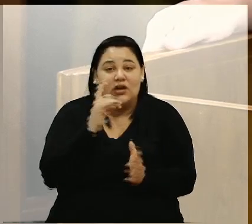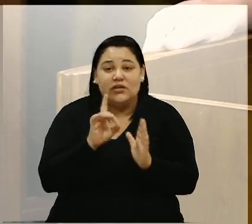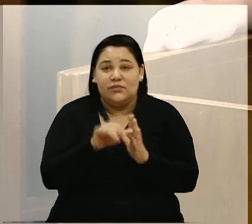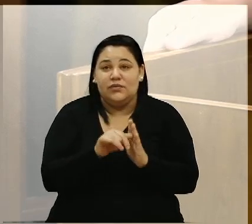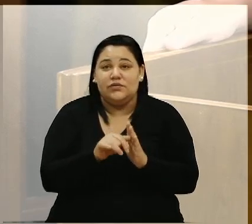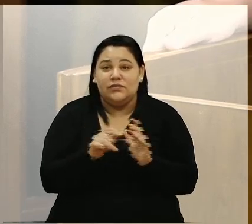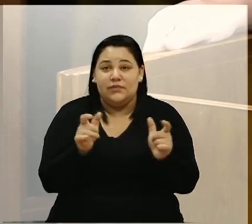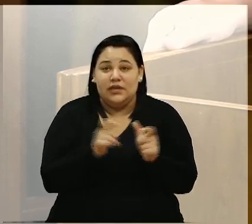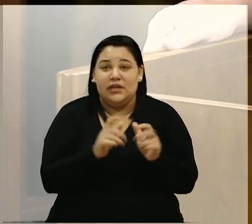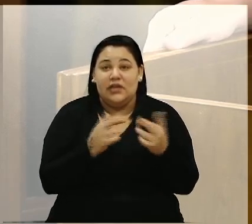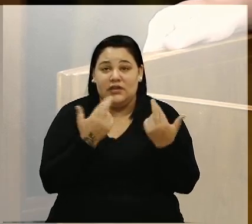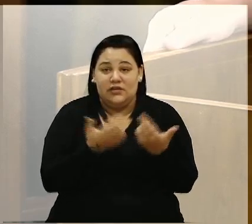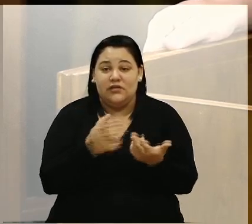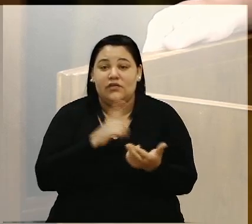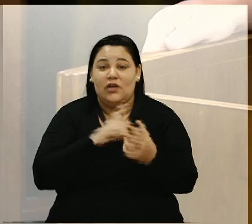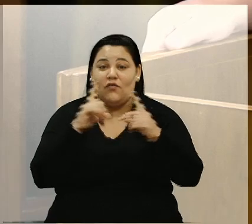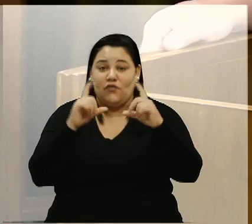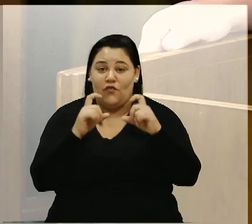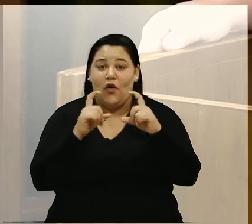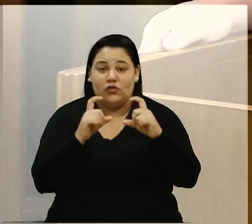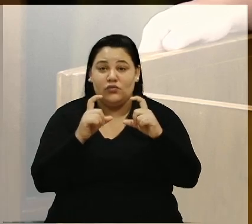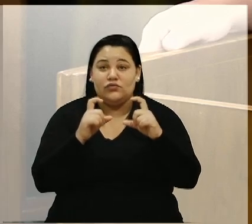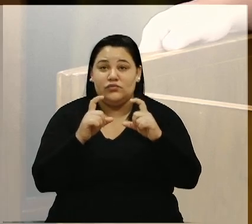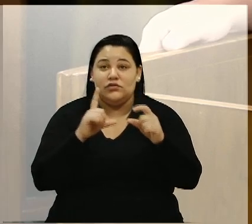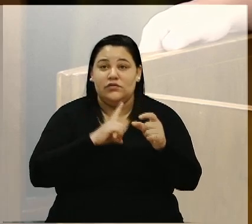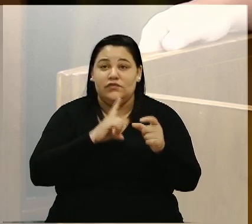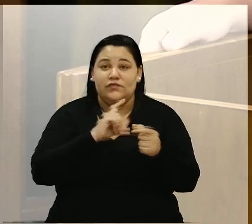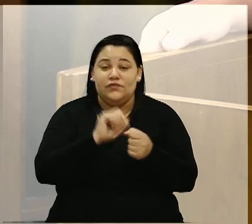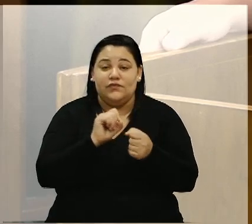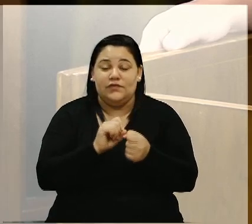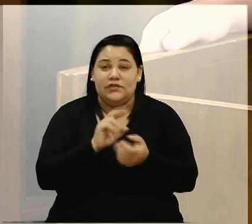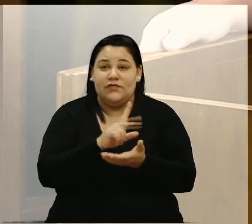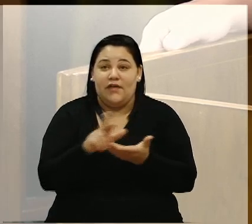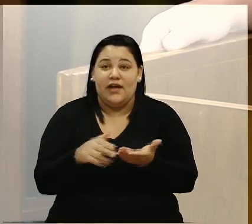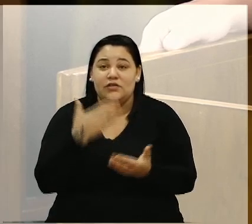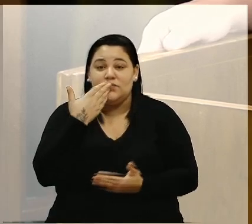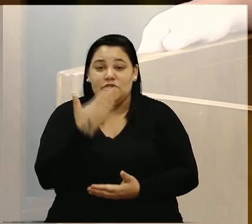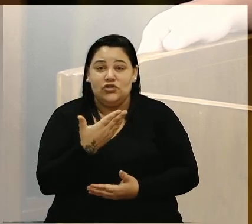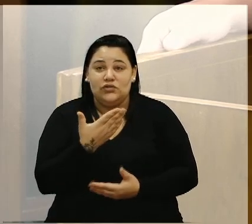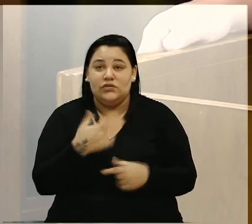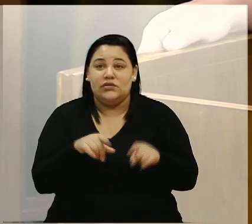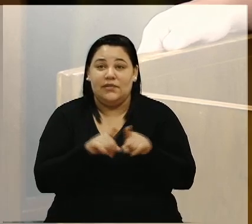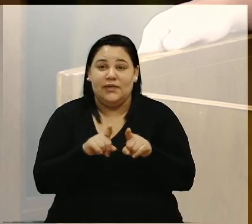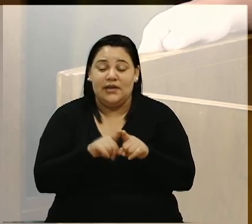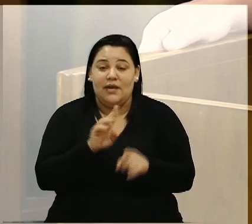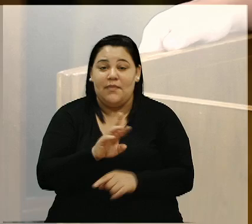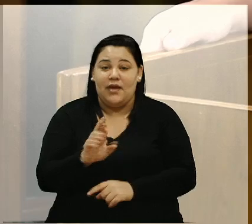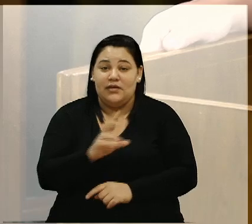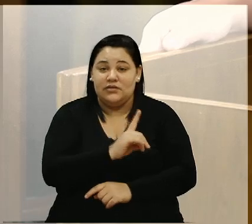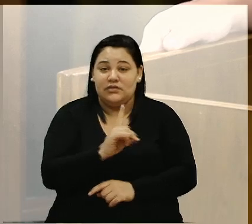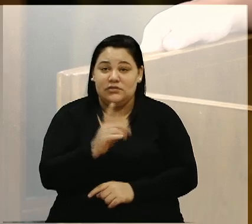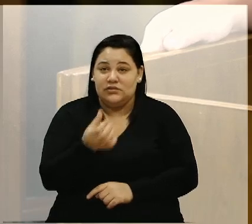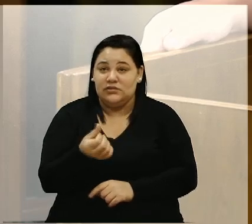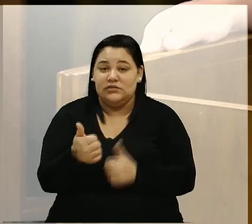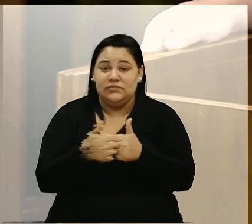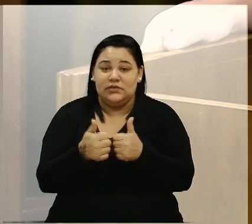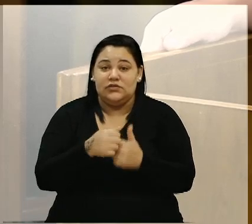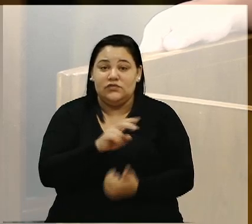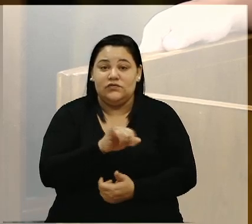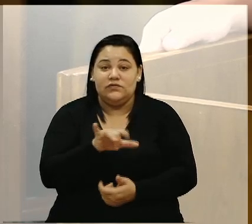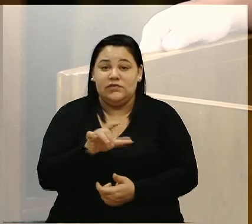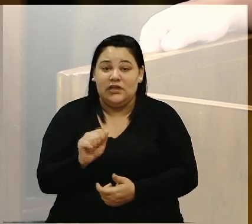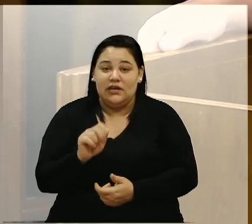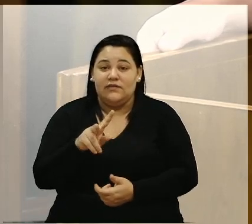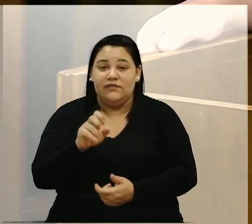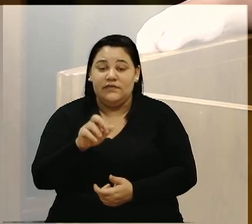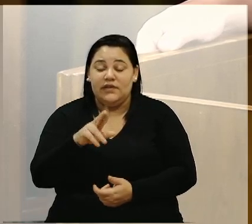eu tenho fotos ali de que eu fiz vários pedidos até na BR-116 ali perto do Vila Verde, onde